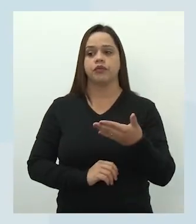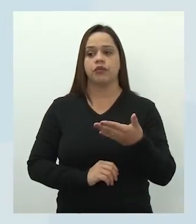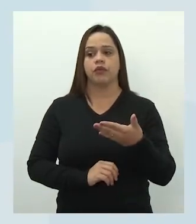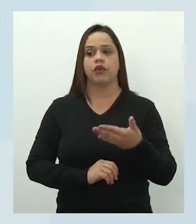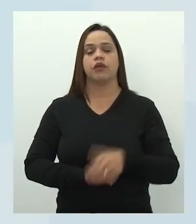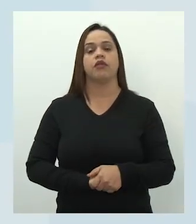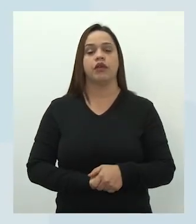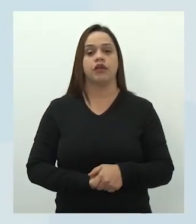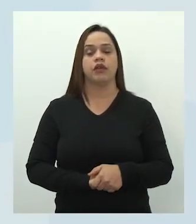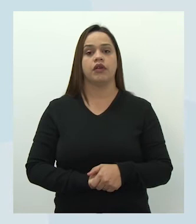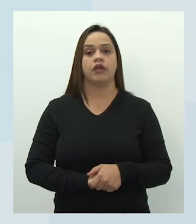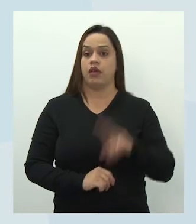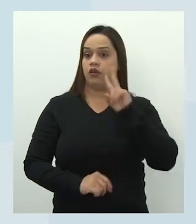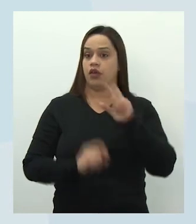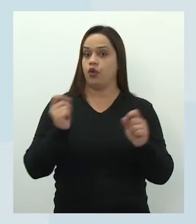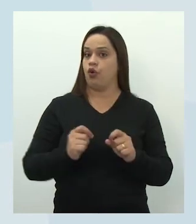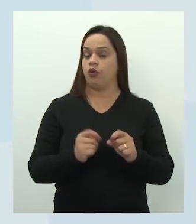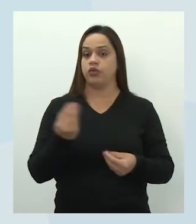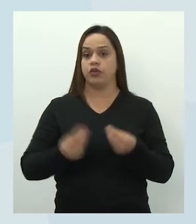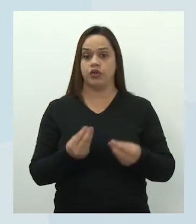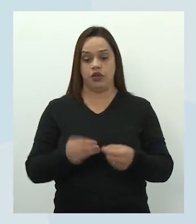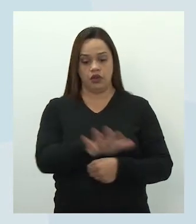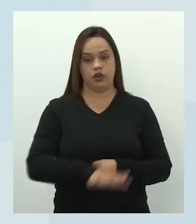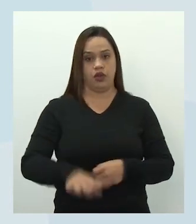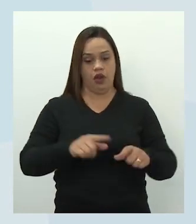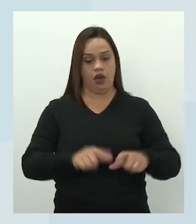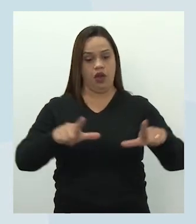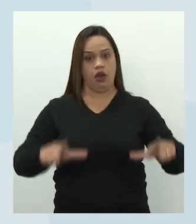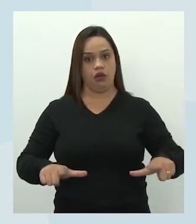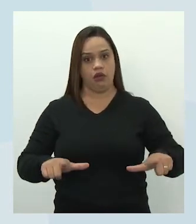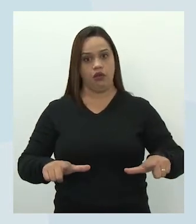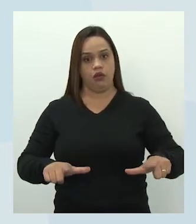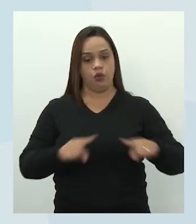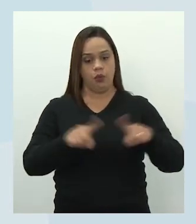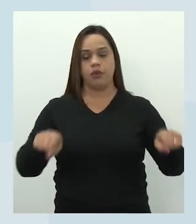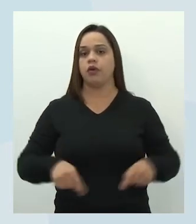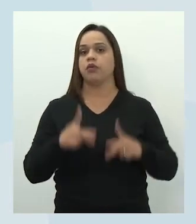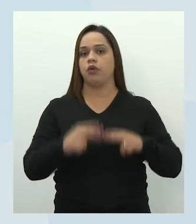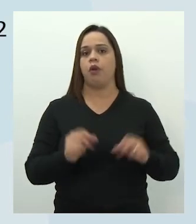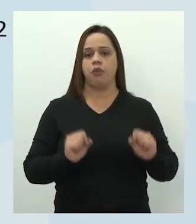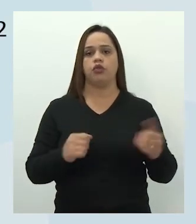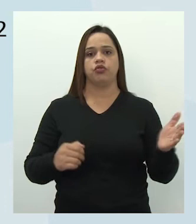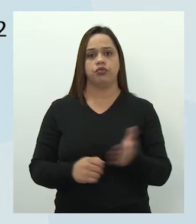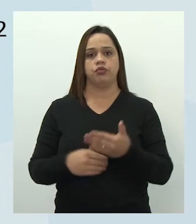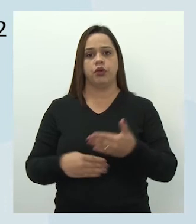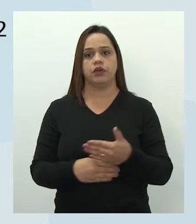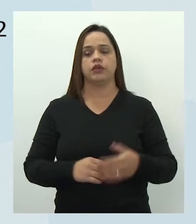Aí, que forma se configurou o aumento de área com o mesmo perímetro? Pode passar.